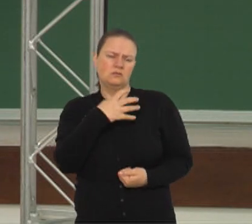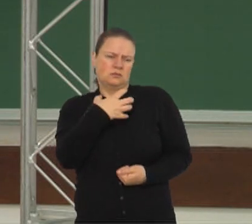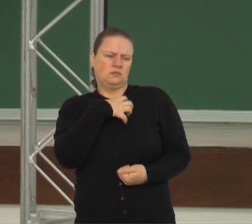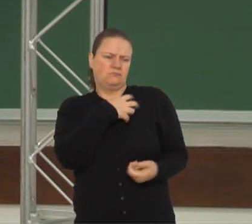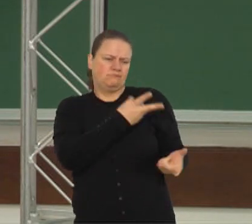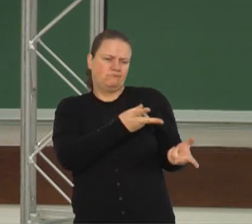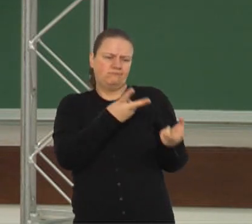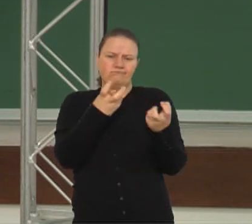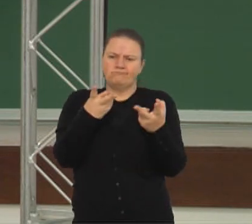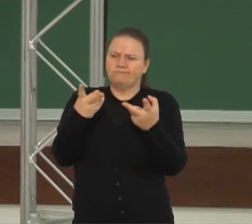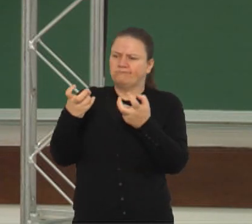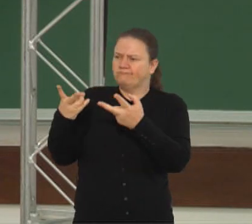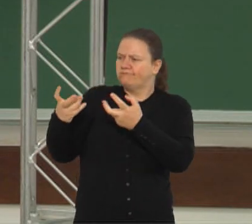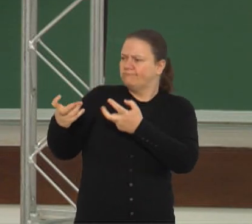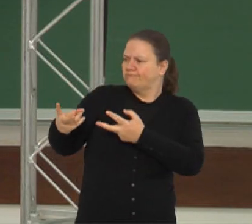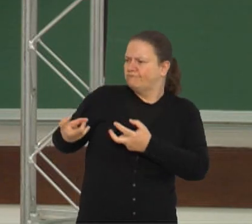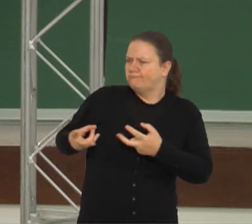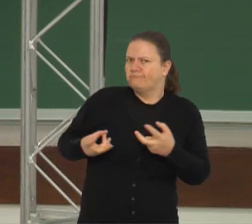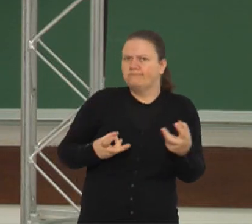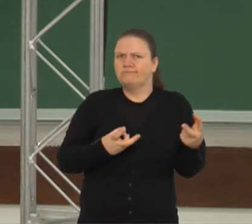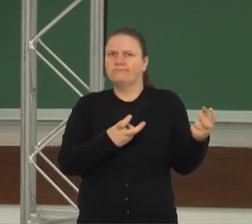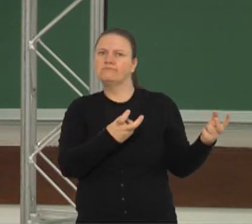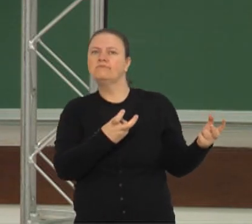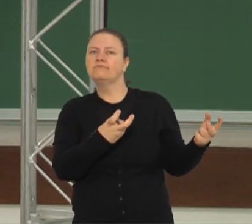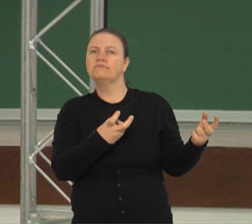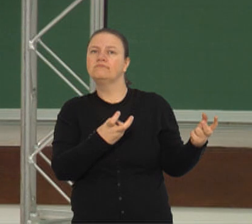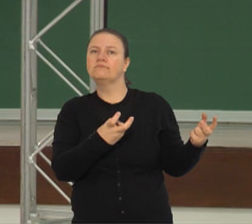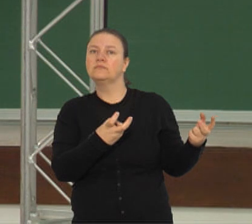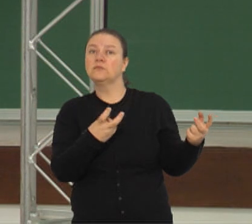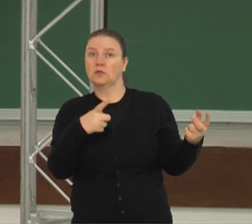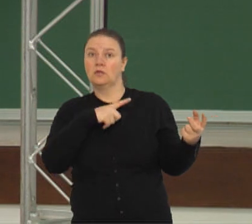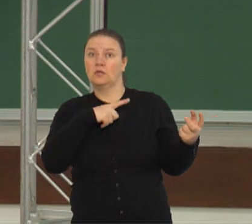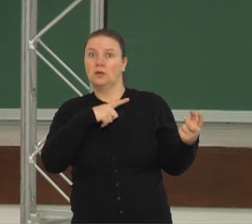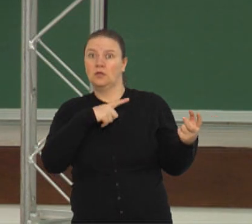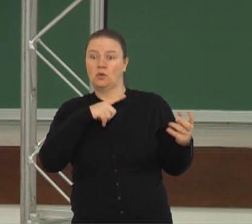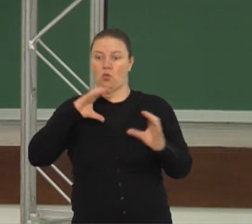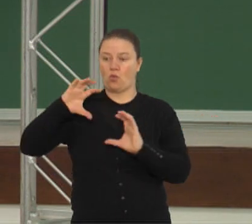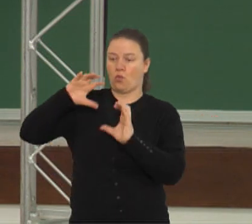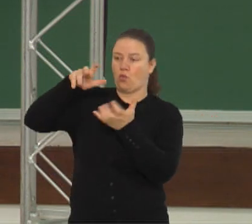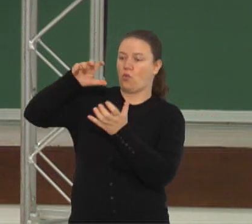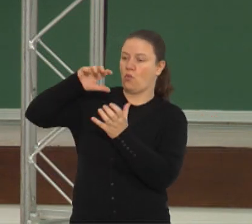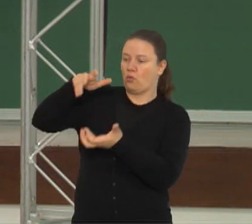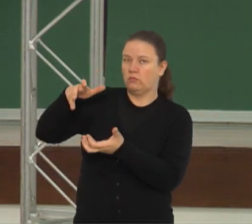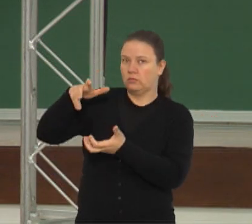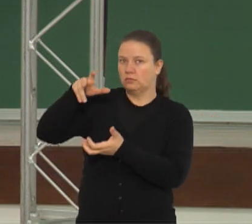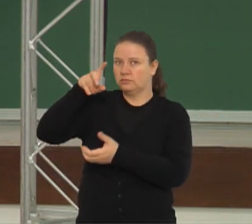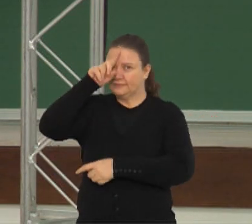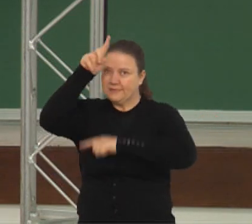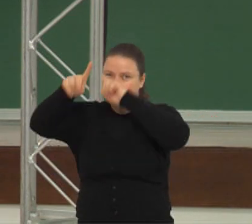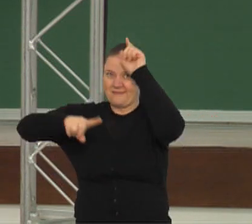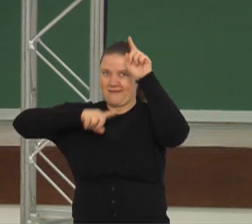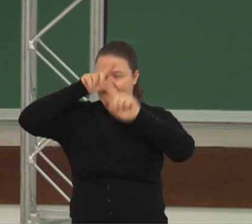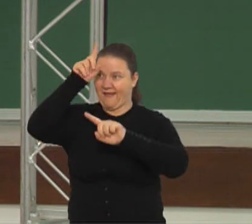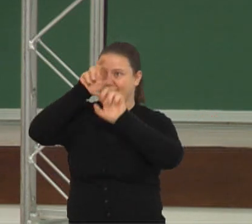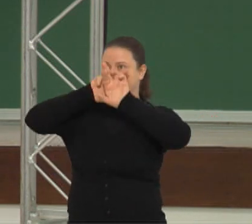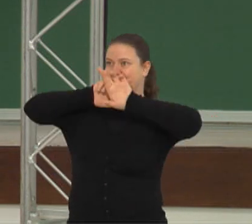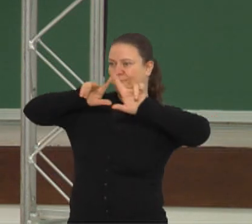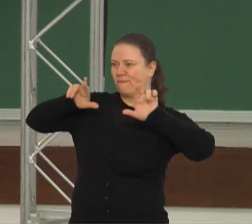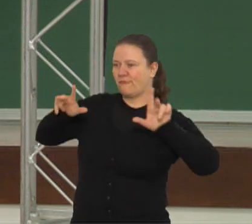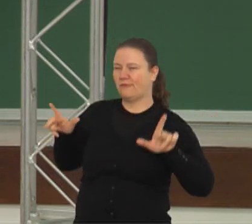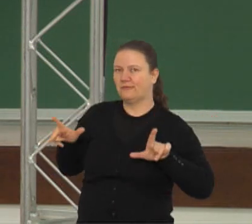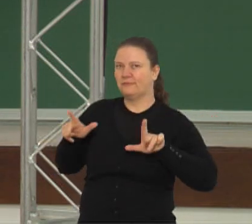pela audição, pelo olfato, versus o mundo das ideias, o mundo inteligível, que é só